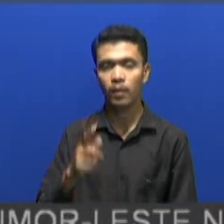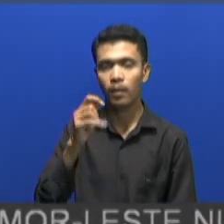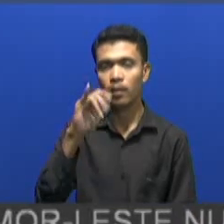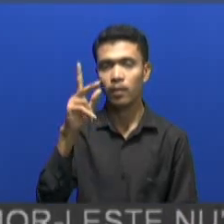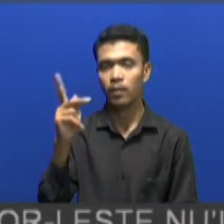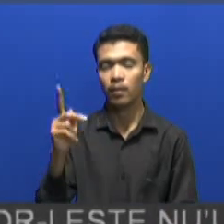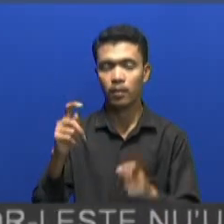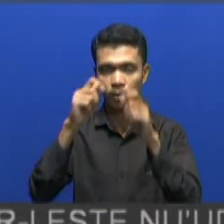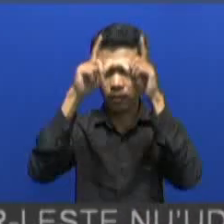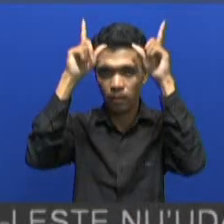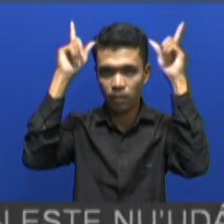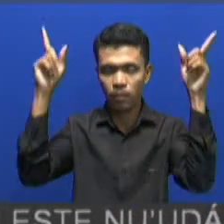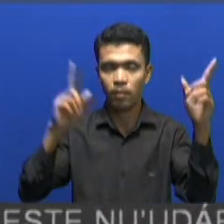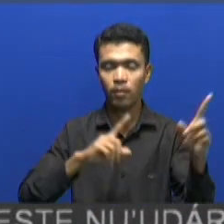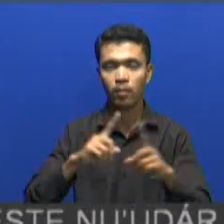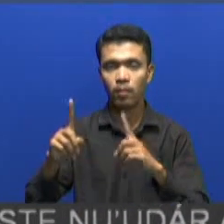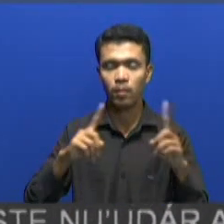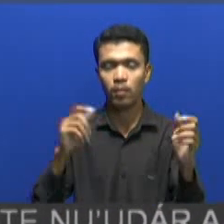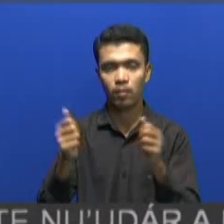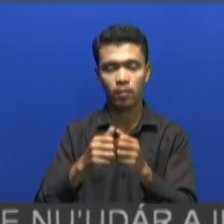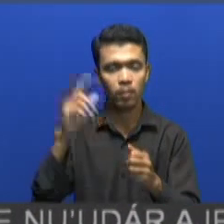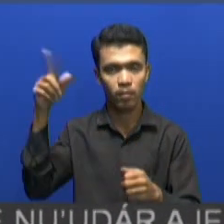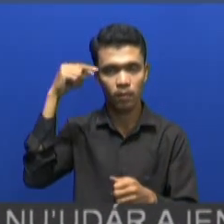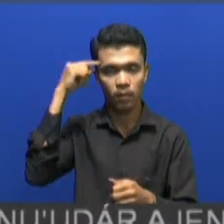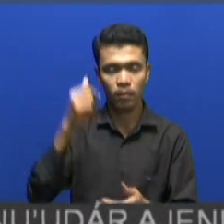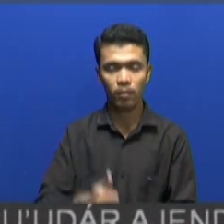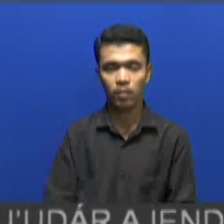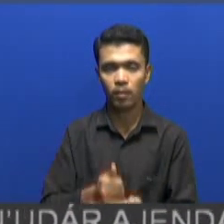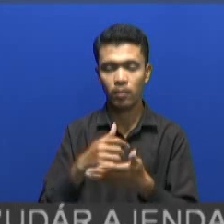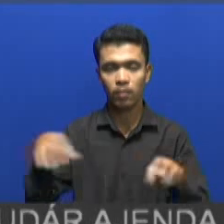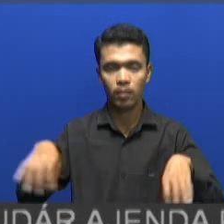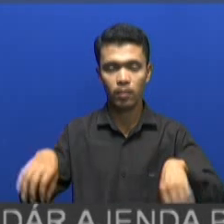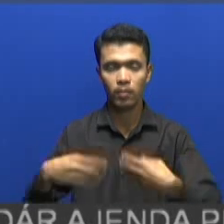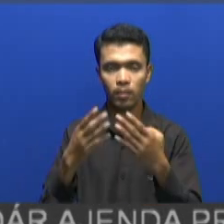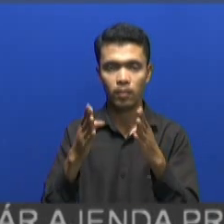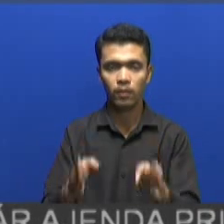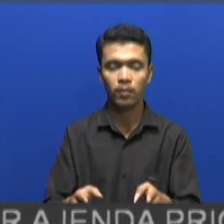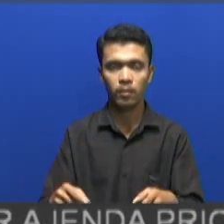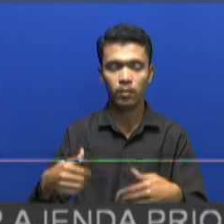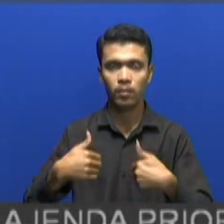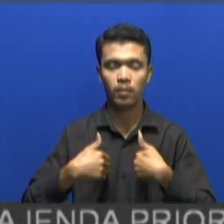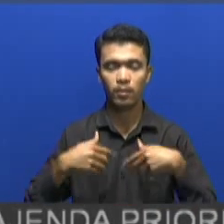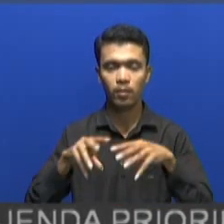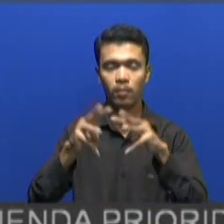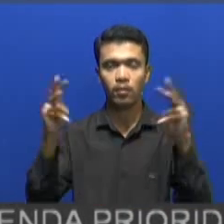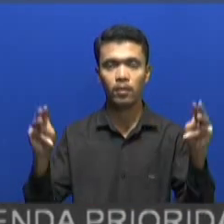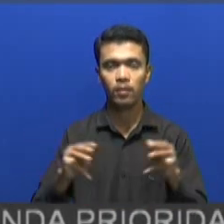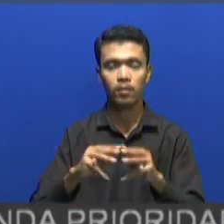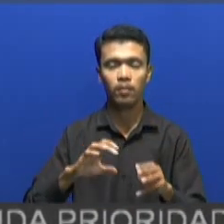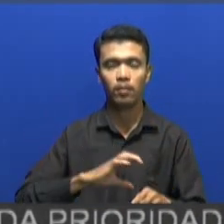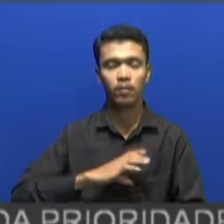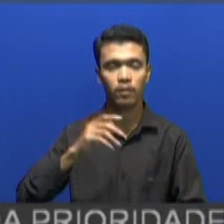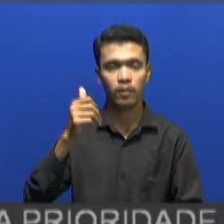Il timor sensibilizza go governo elettronica ho di facilita servizio funzionario amministrazione sira e municipio co